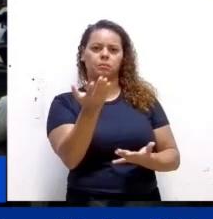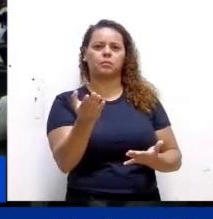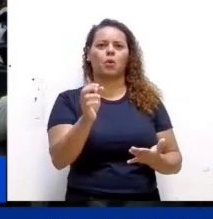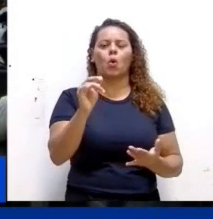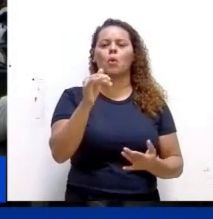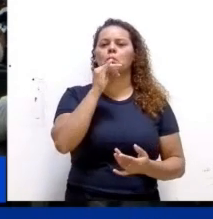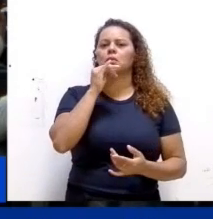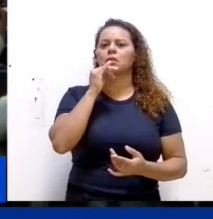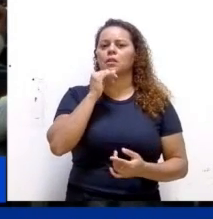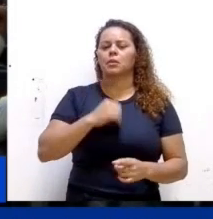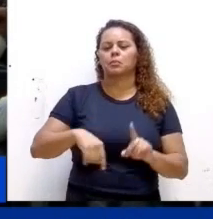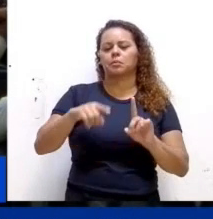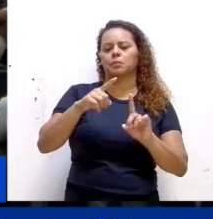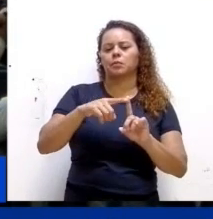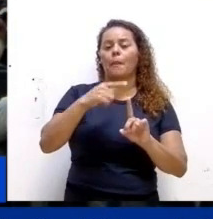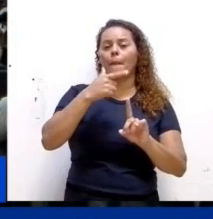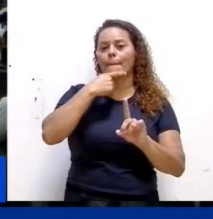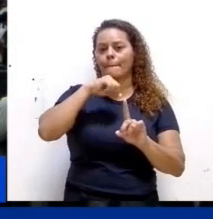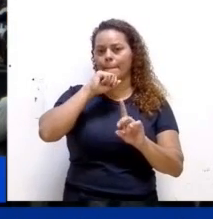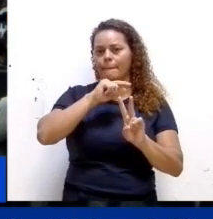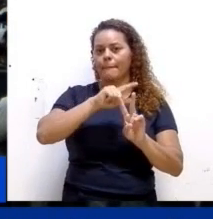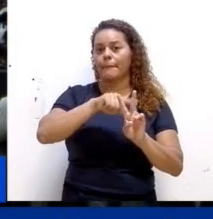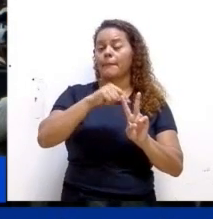mãe e os filhos.